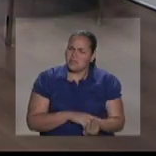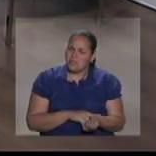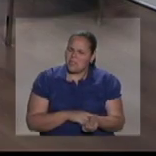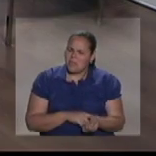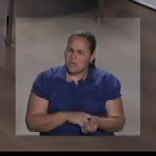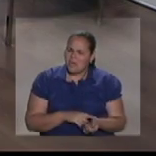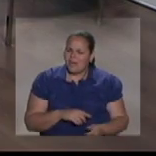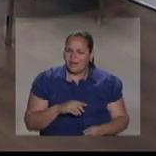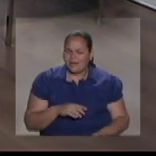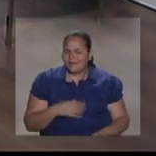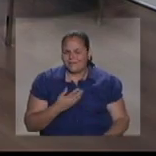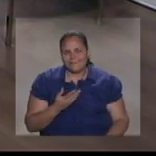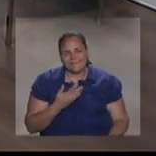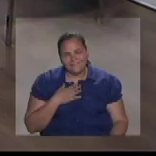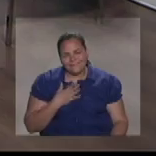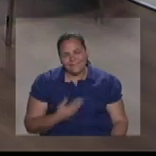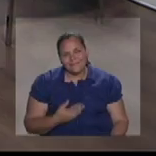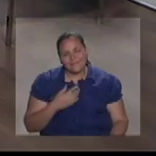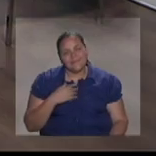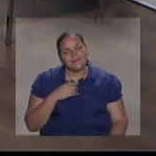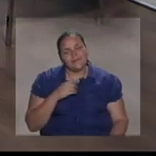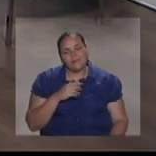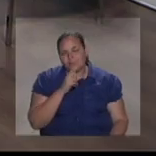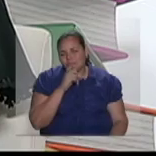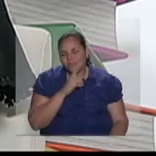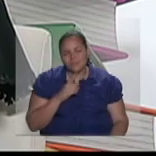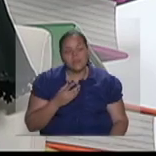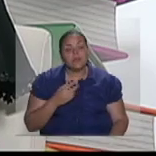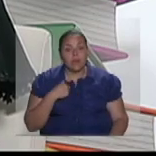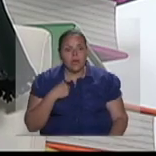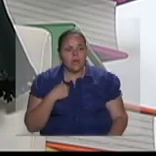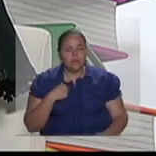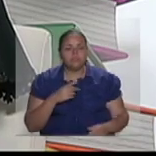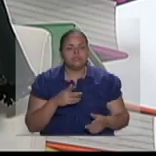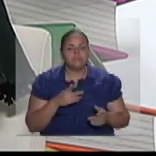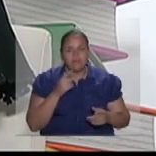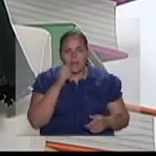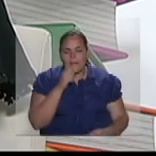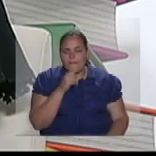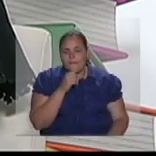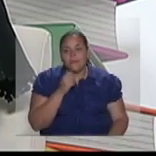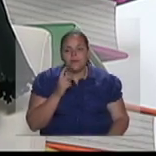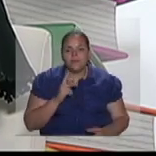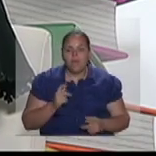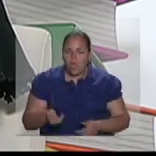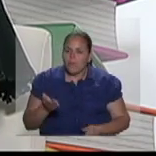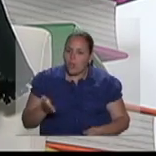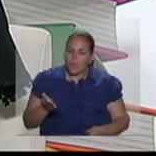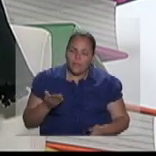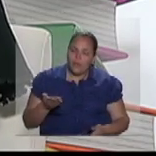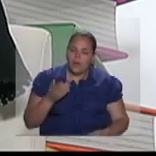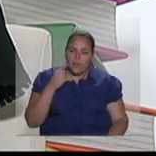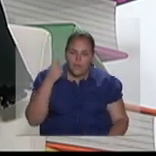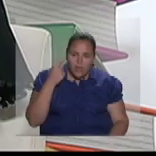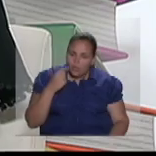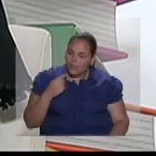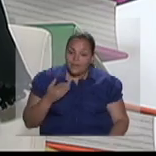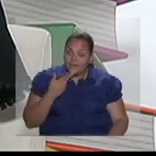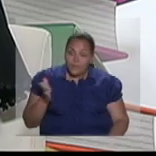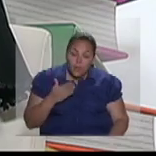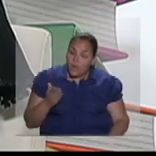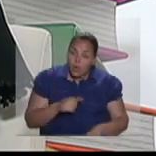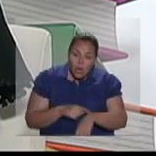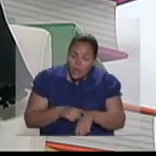filho, no final de semana? É uma coisa que eu me policio muito, porque senão eu viro a maluca, né? Bora, você